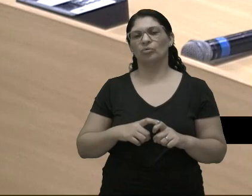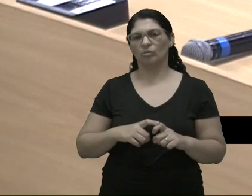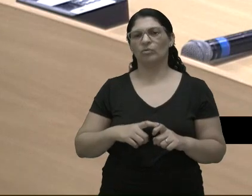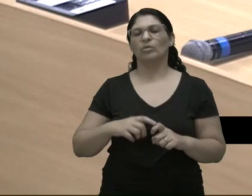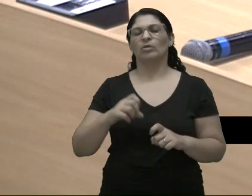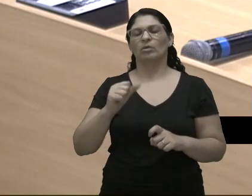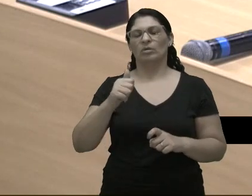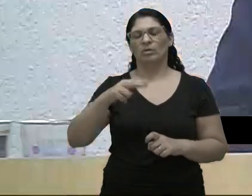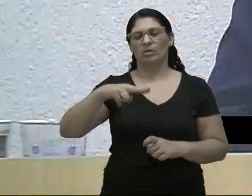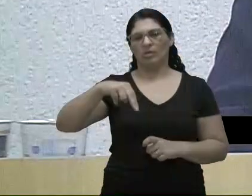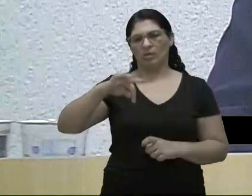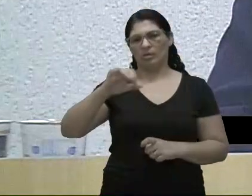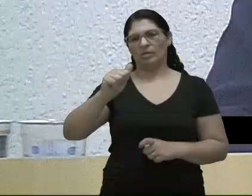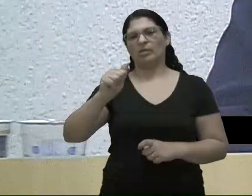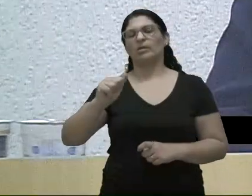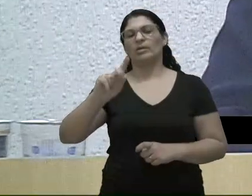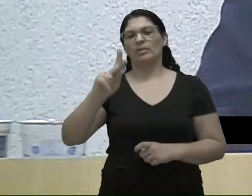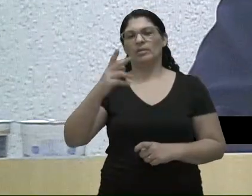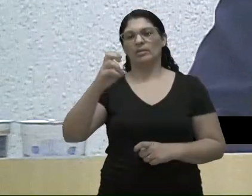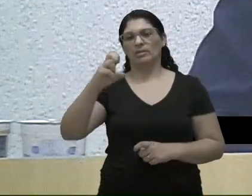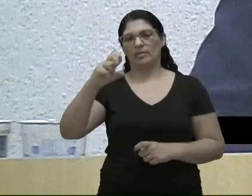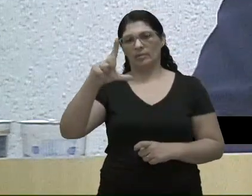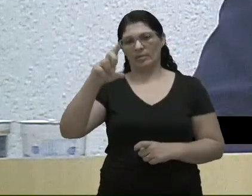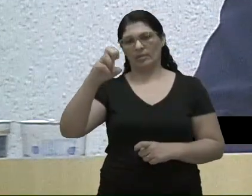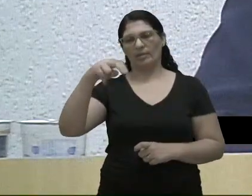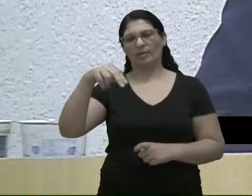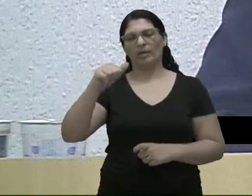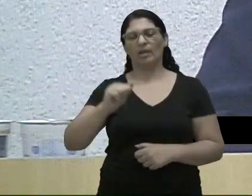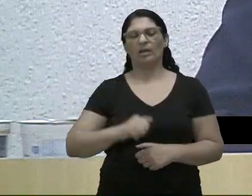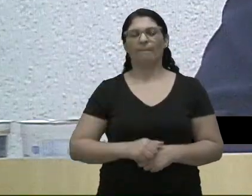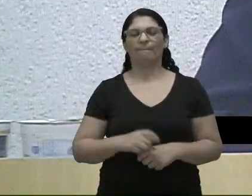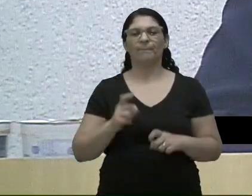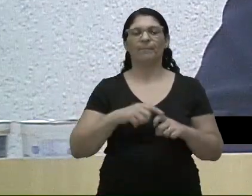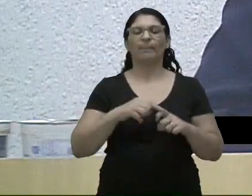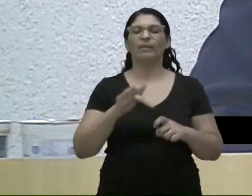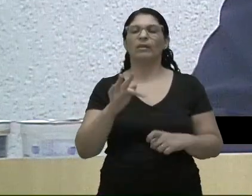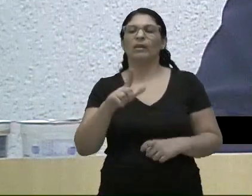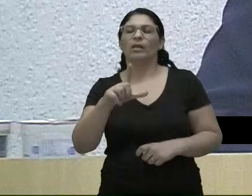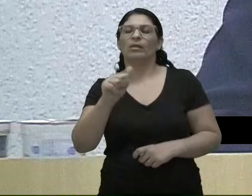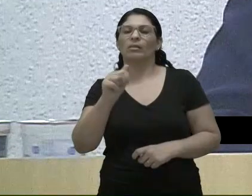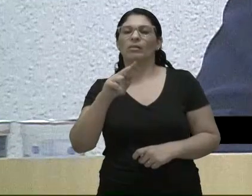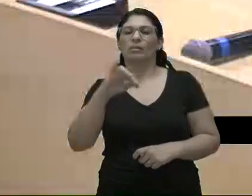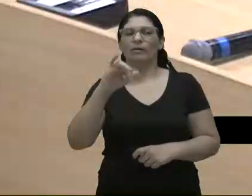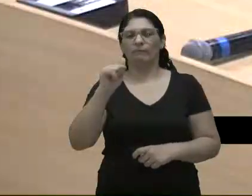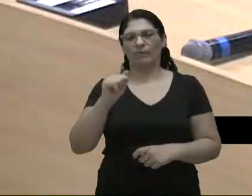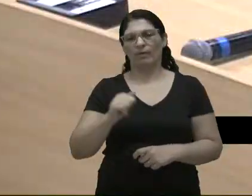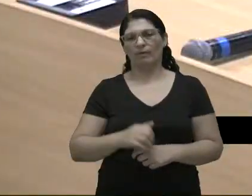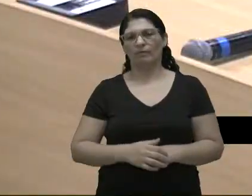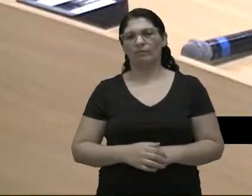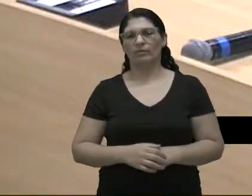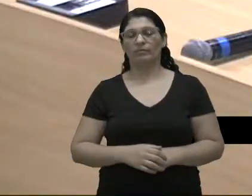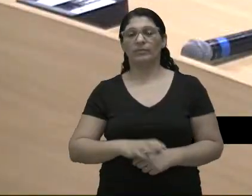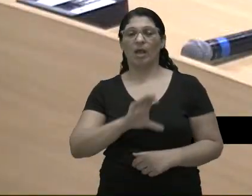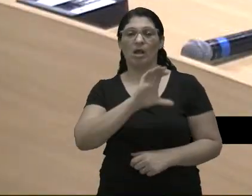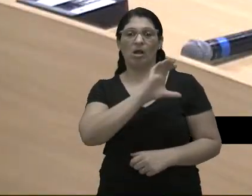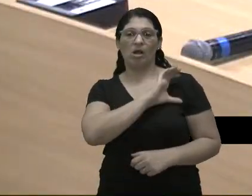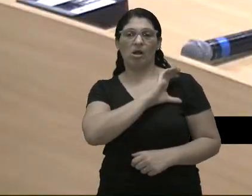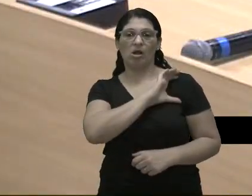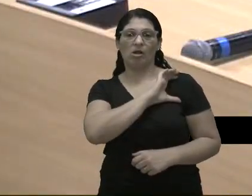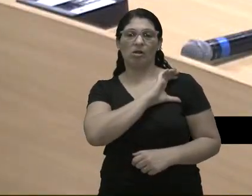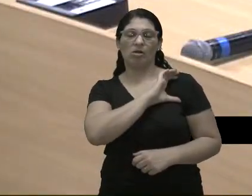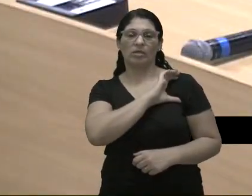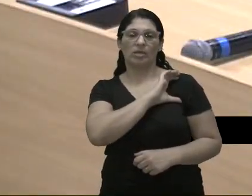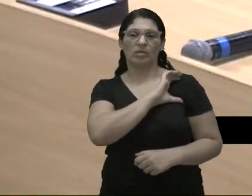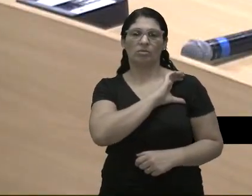A doutora Flávia? Doutora Flávia, coordenadora da pediatria